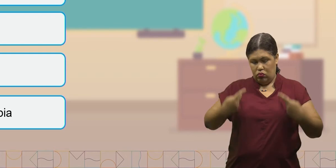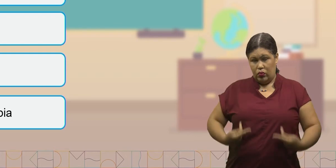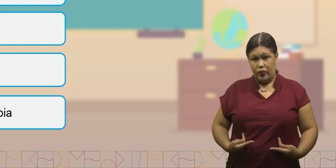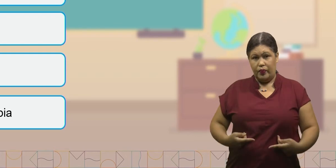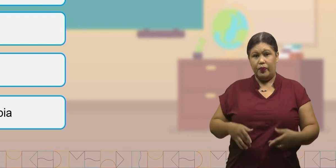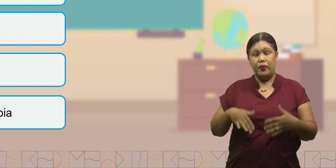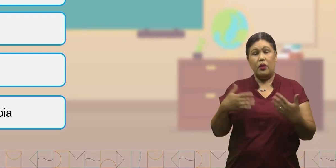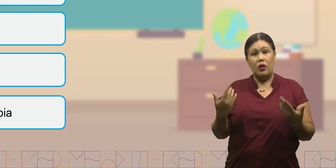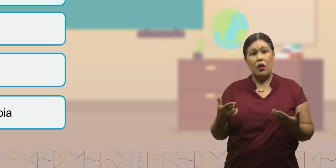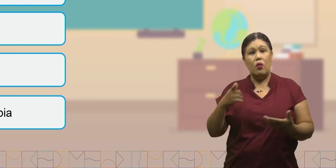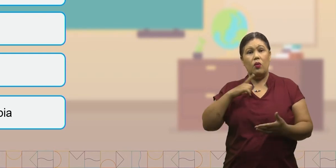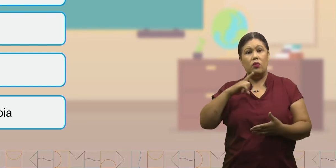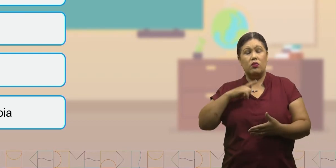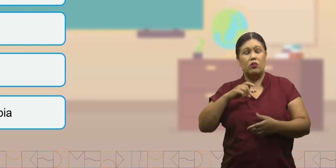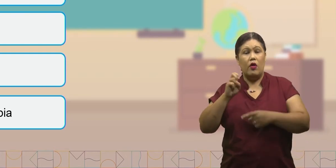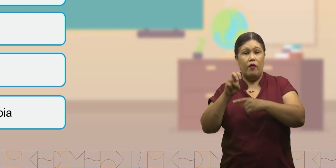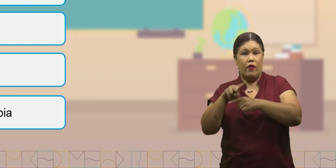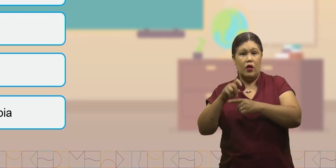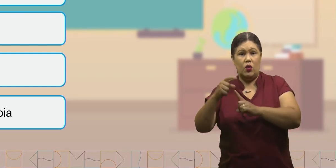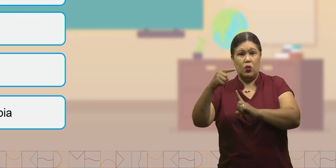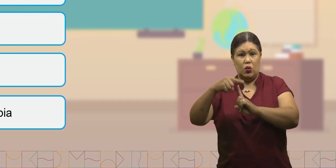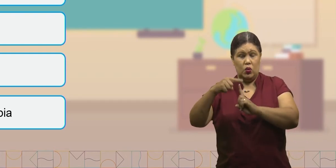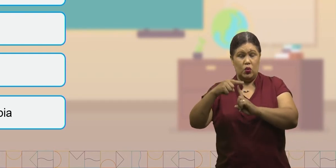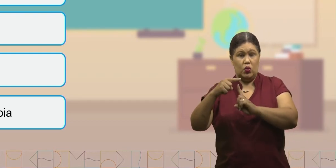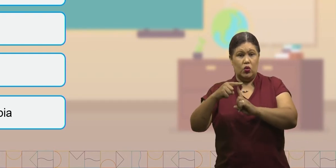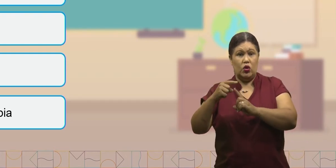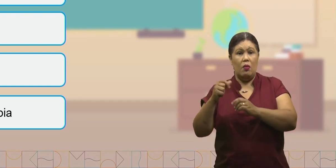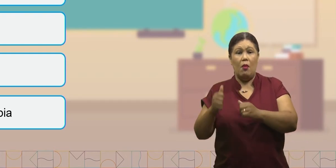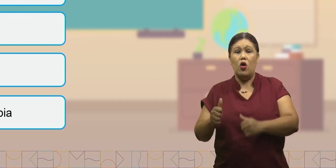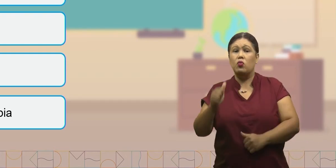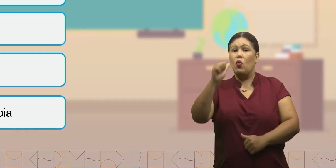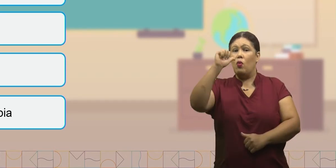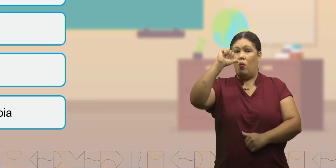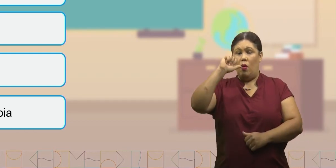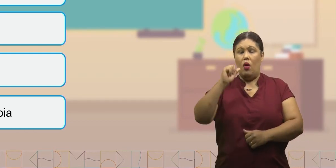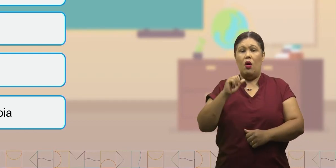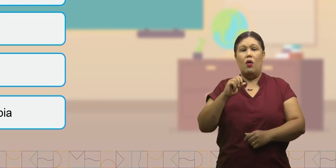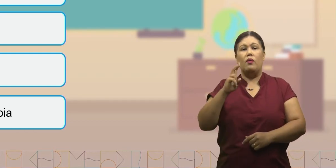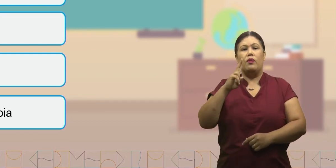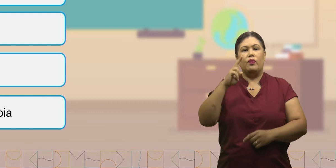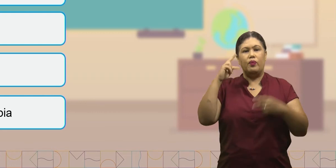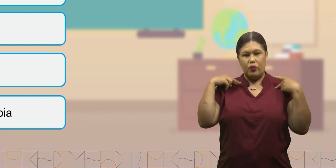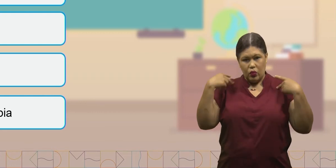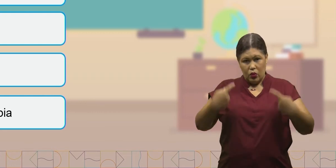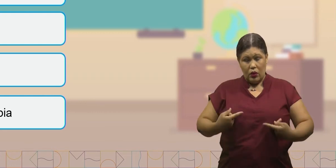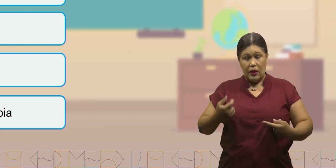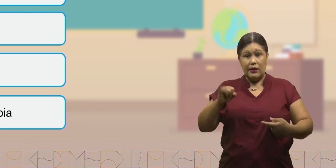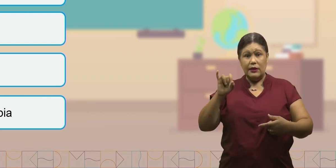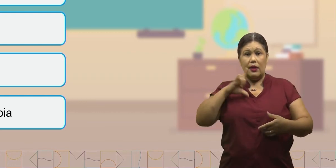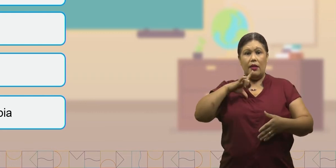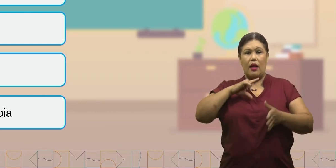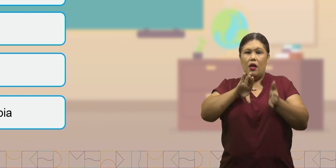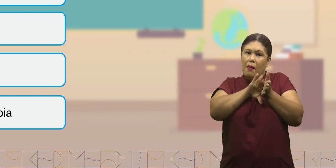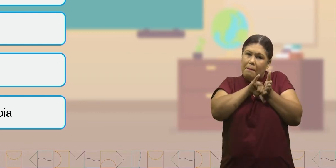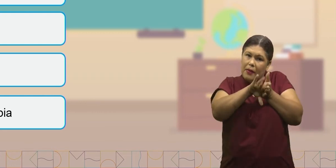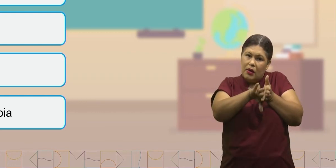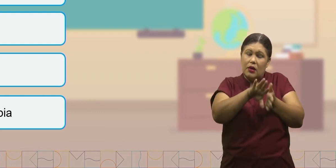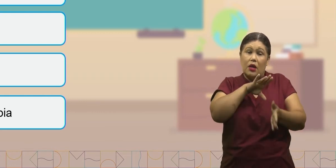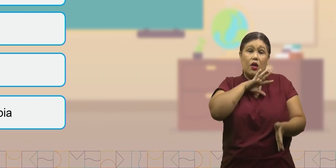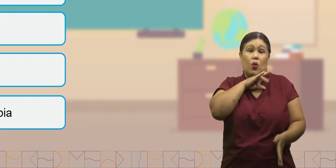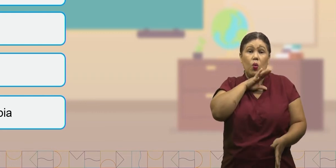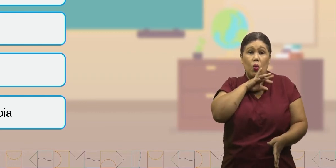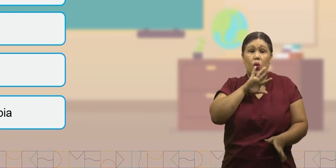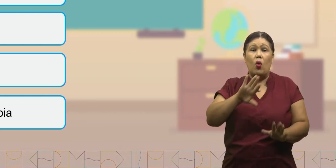do tipo bacteriófagos são colocados dentro de corpos humanos, já infectados por bactérias.